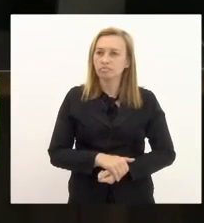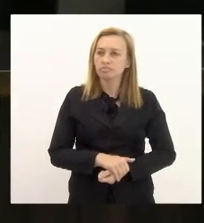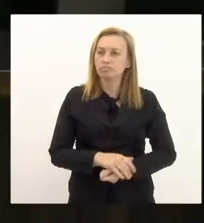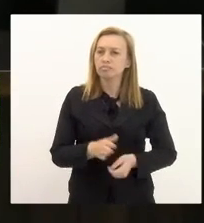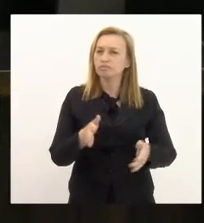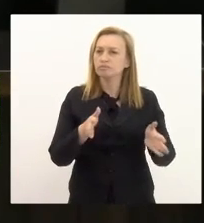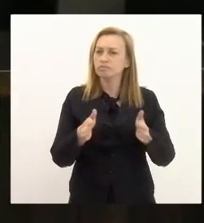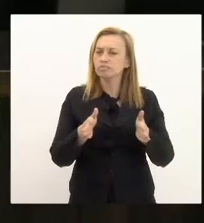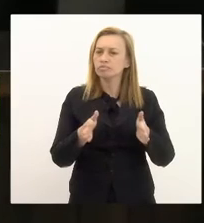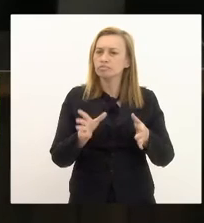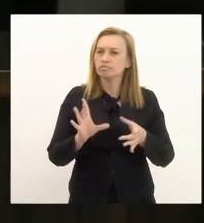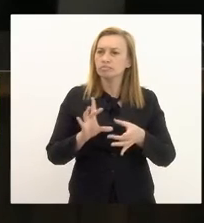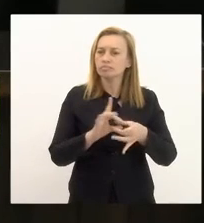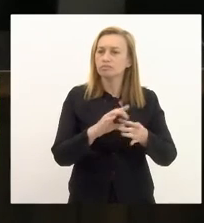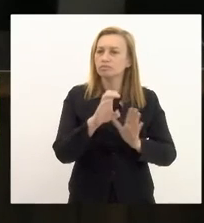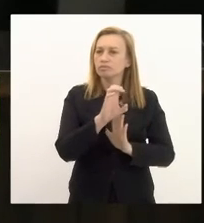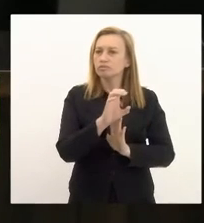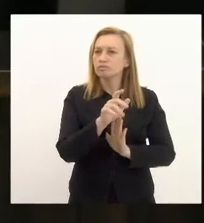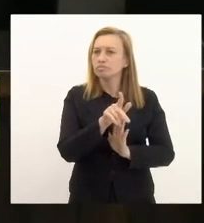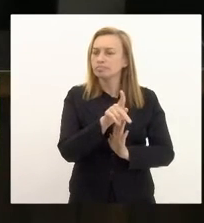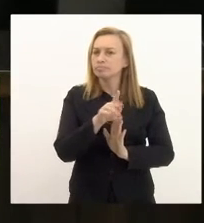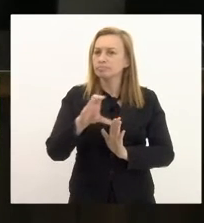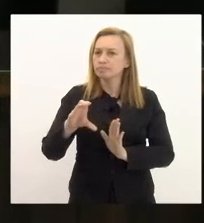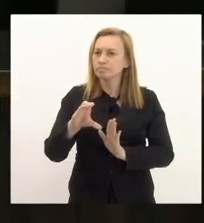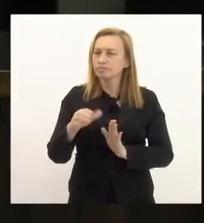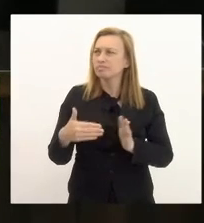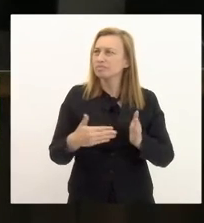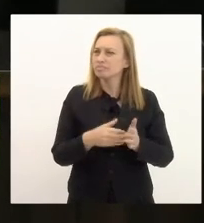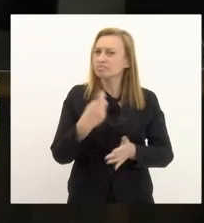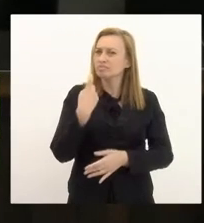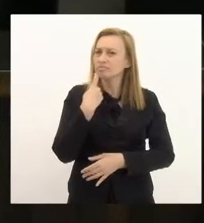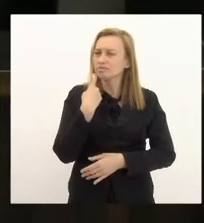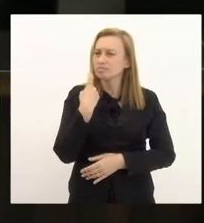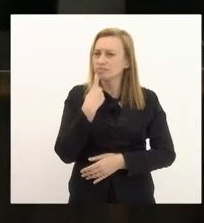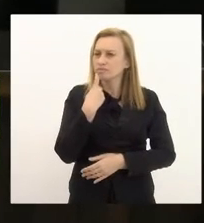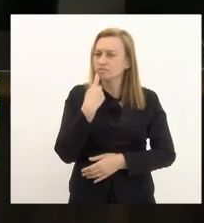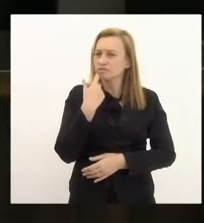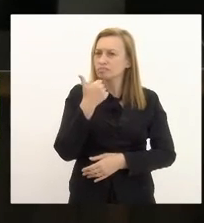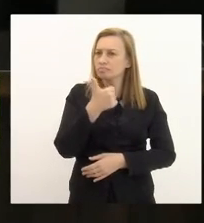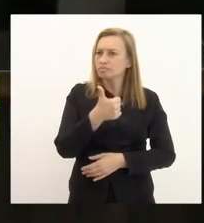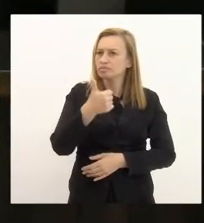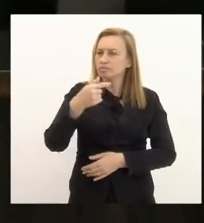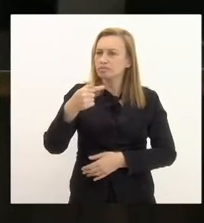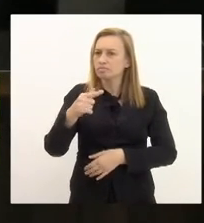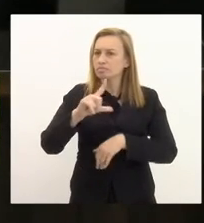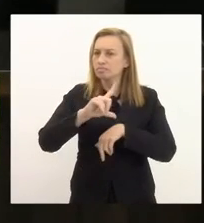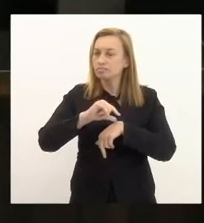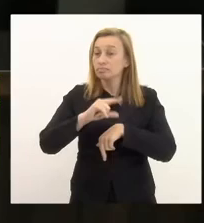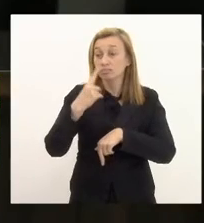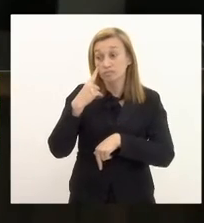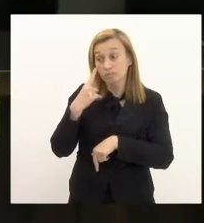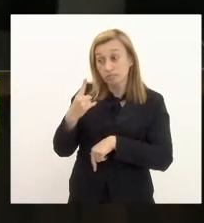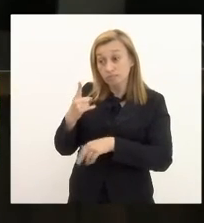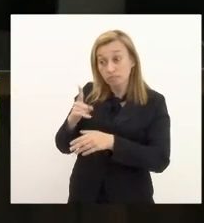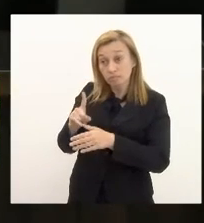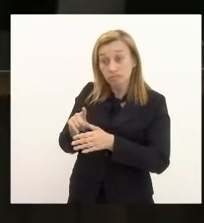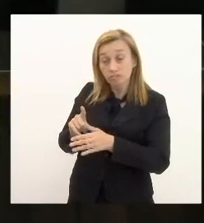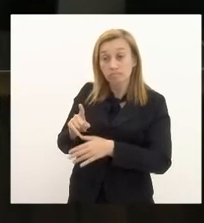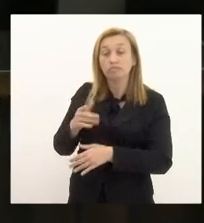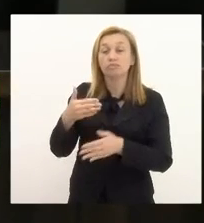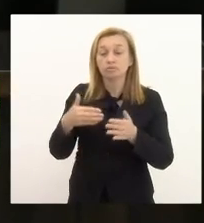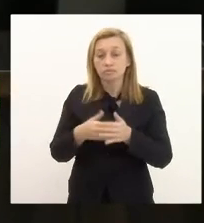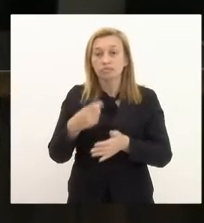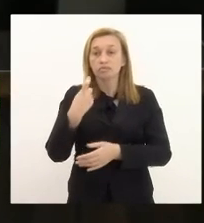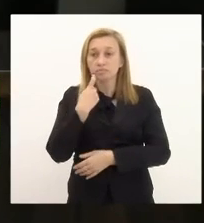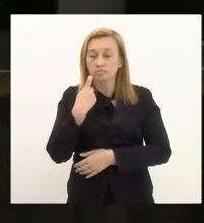prazo para emendar a PEC é até sexta-feira 17 horas eu fui verificar Então